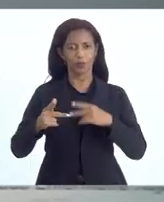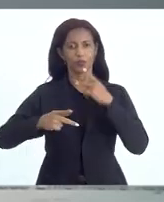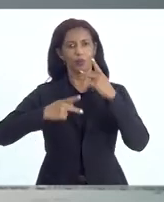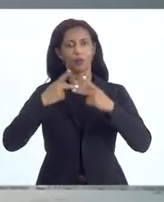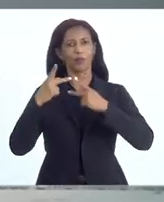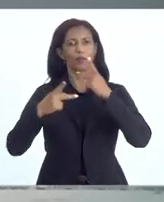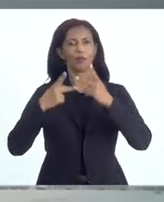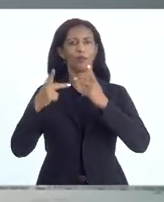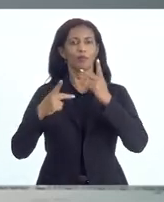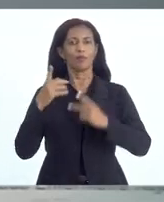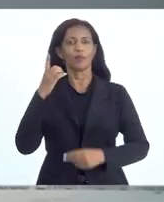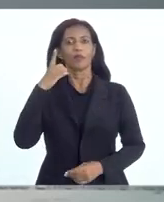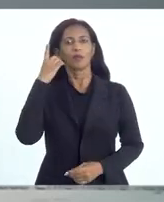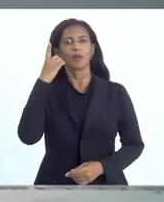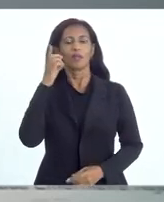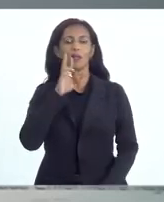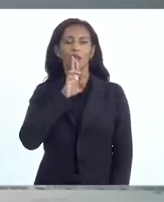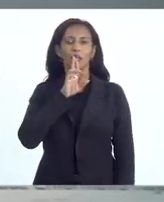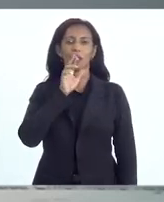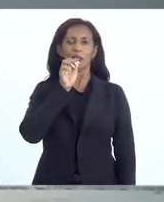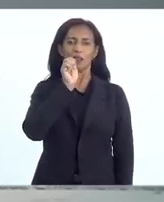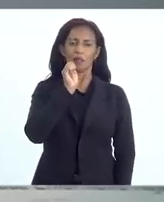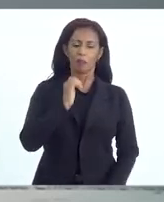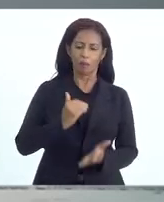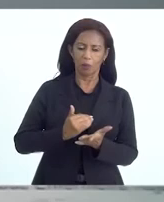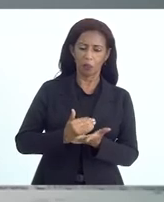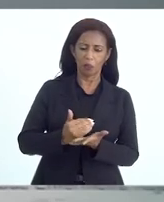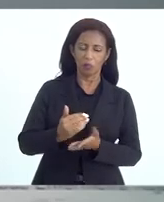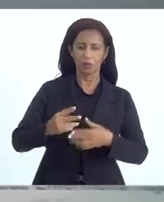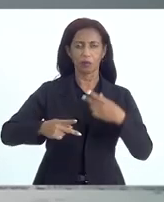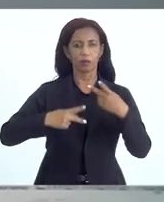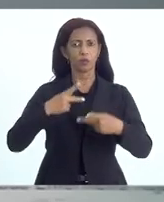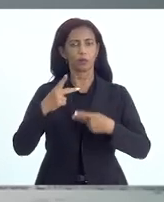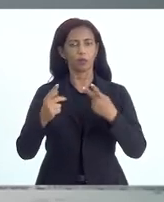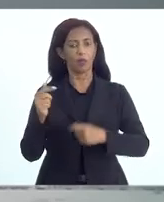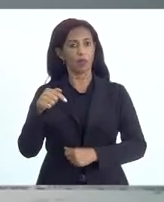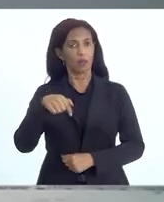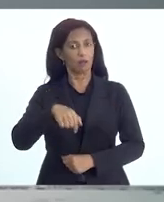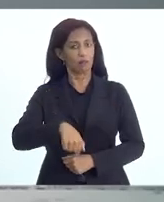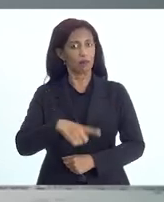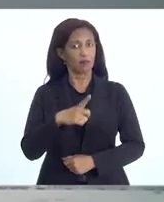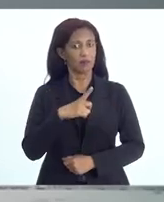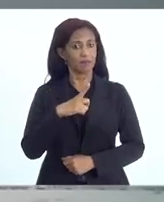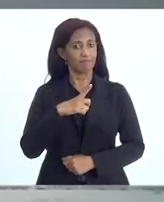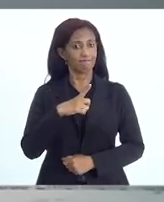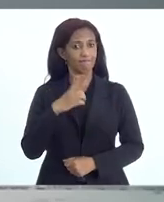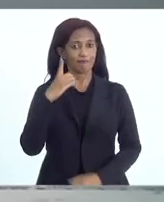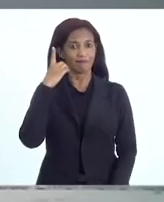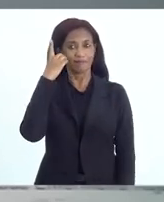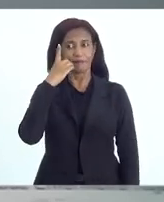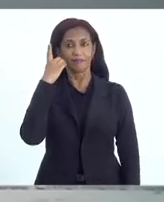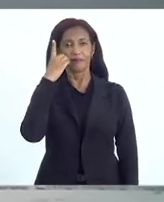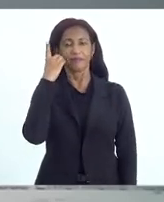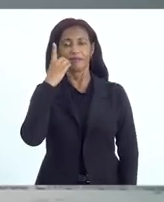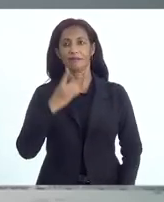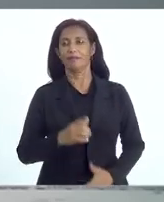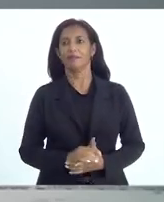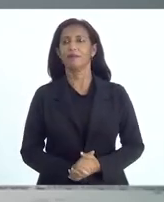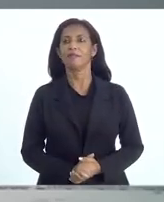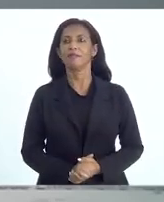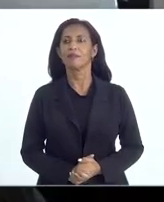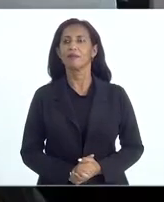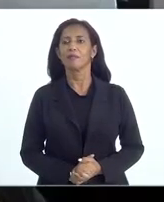do deputado Rodrigo Amorim né que aqui existem deputados que